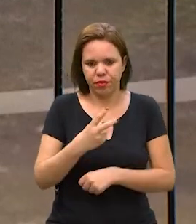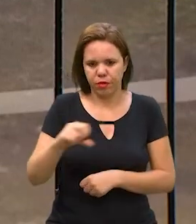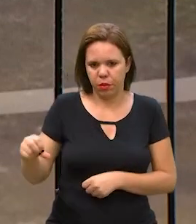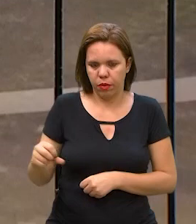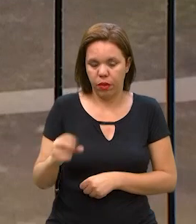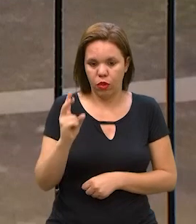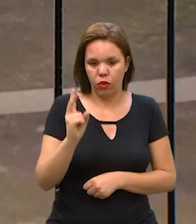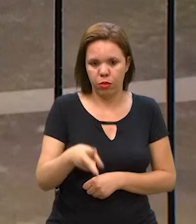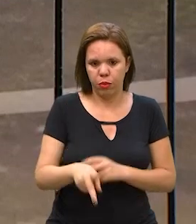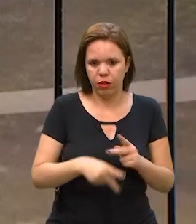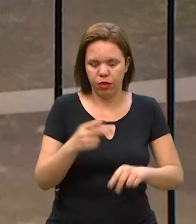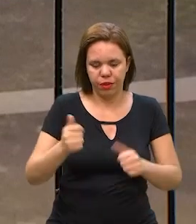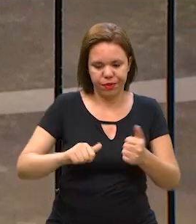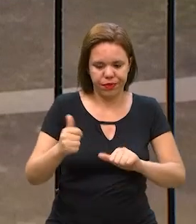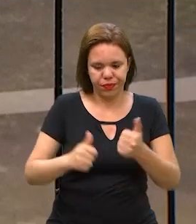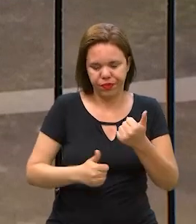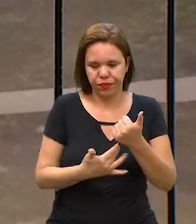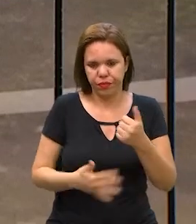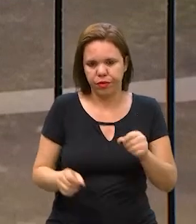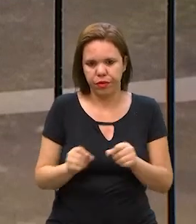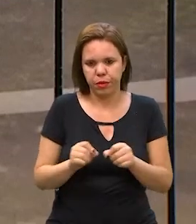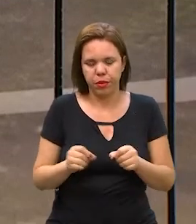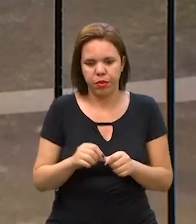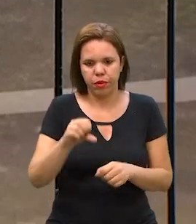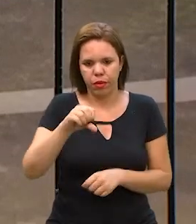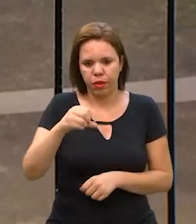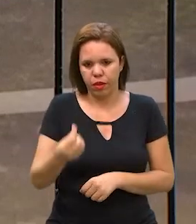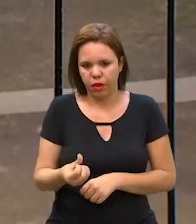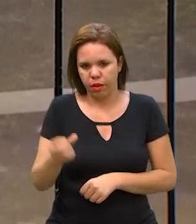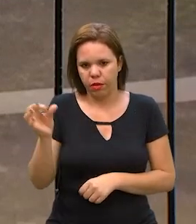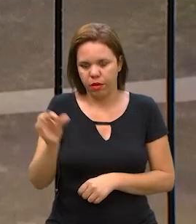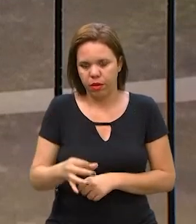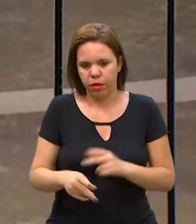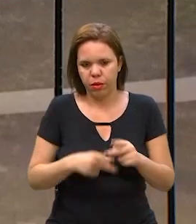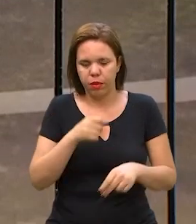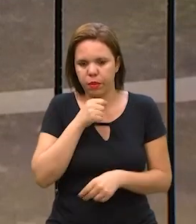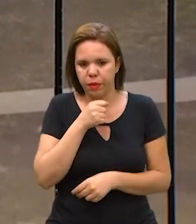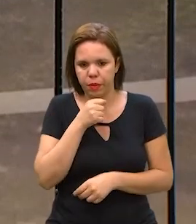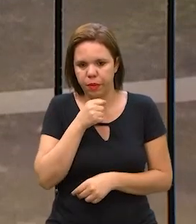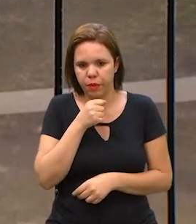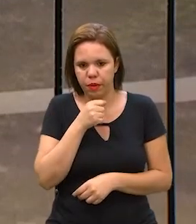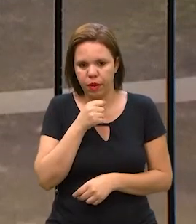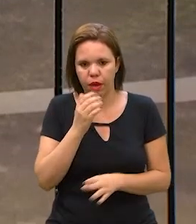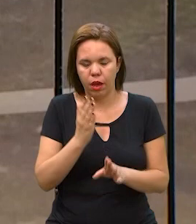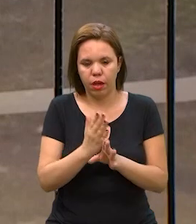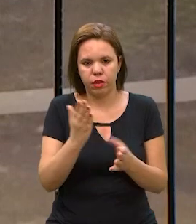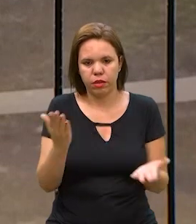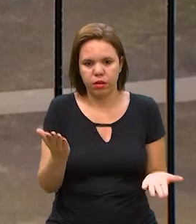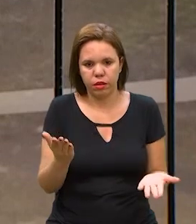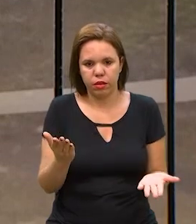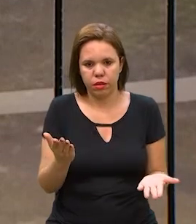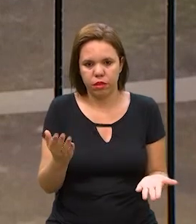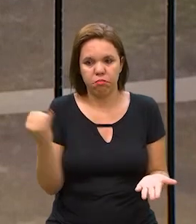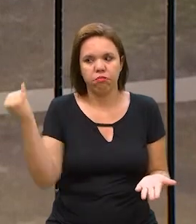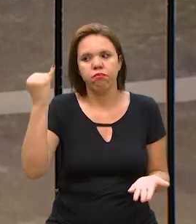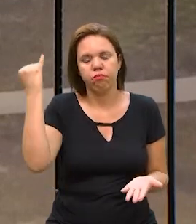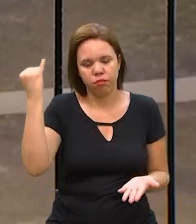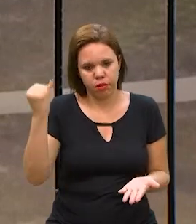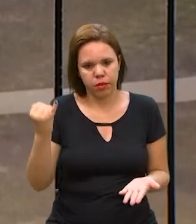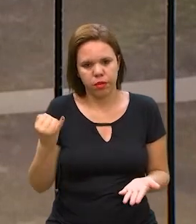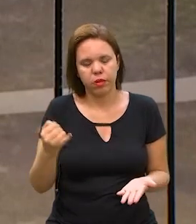ano, 2.000 pacientes foram avaliados e 96% dos entrevistados consideram os exames